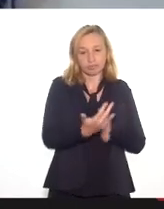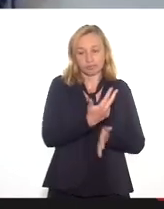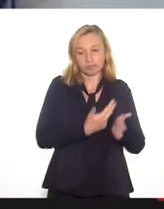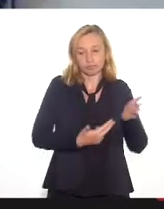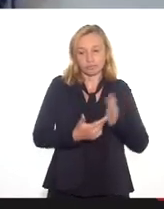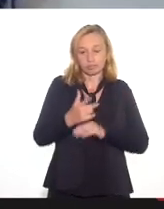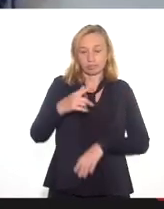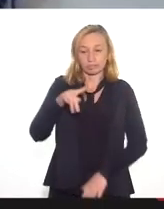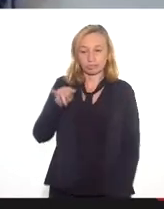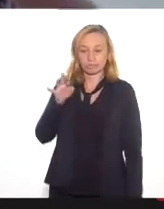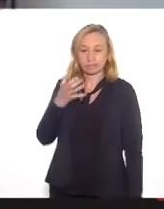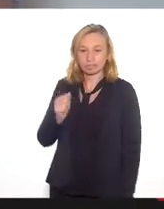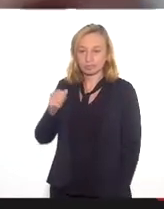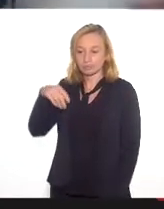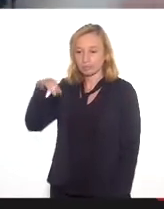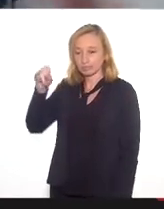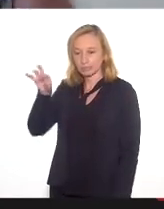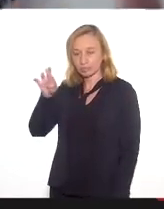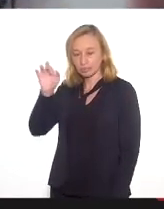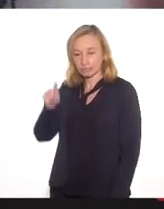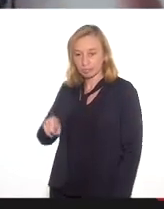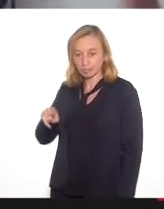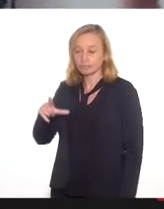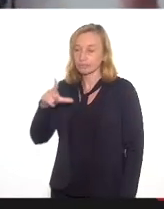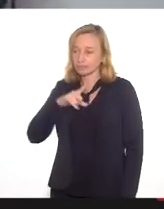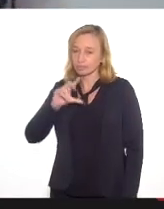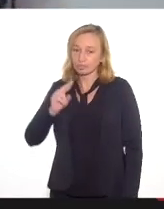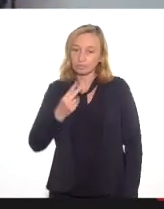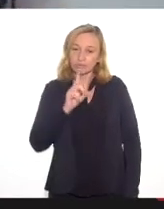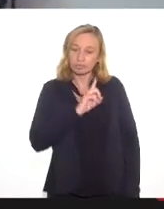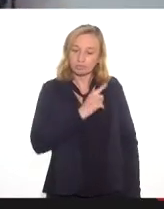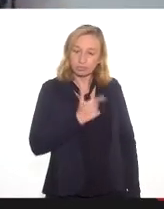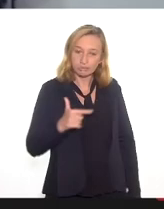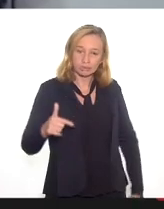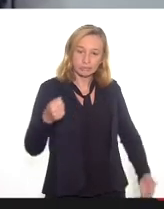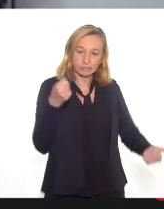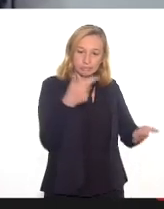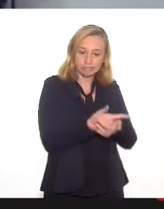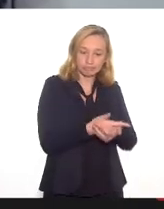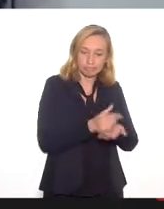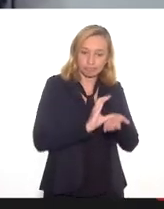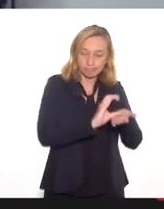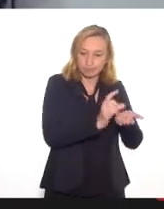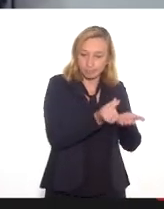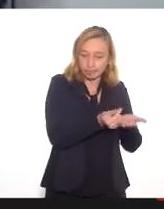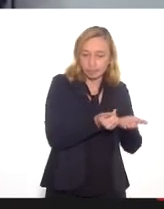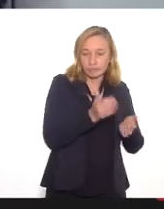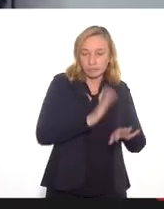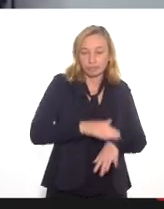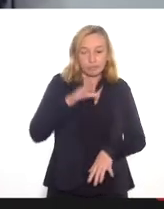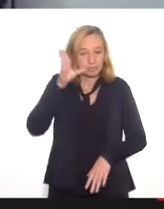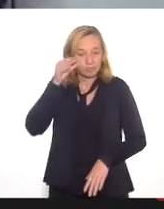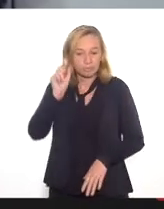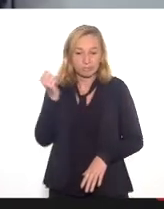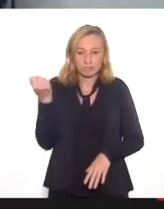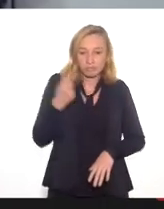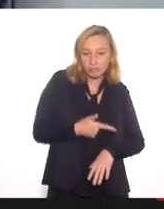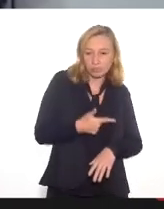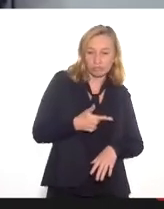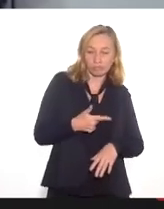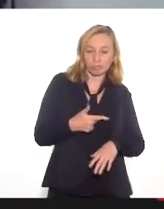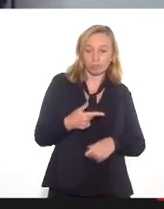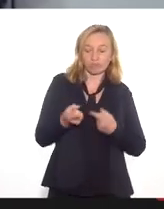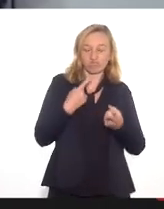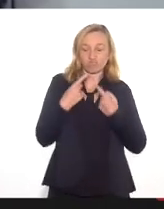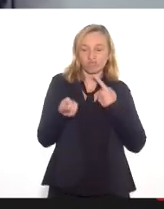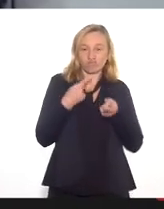Maricá muito mais do que se tem ou não tem recurso para pagar é mais interessante do que a gente entrar num